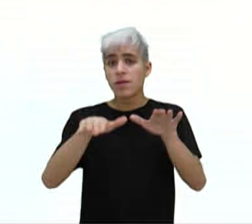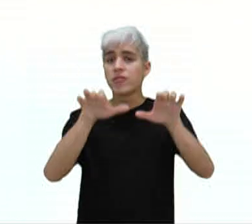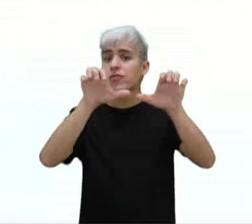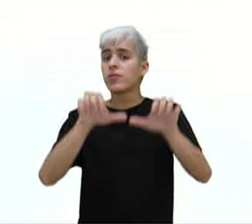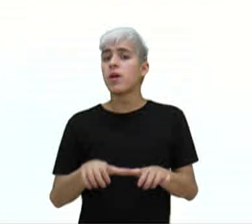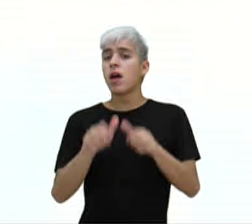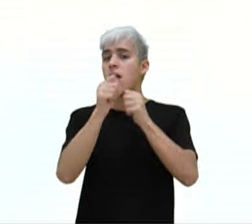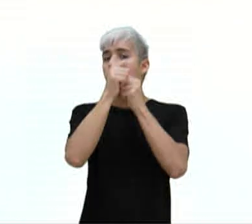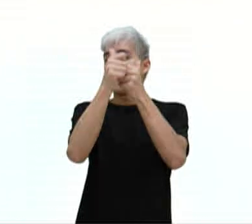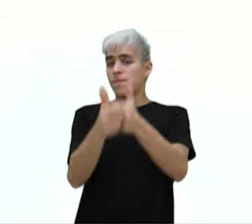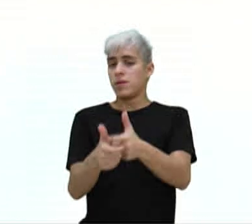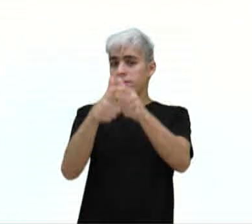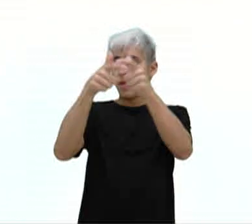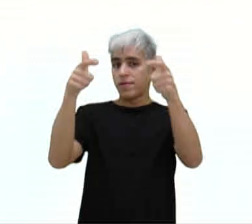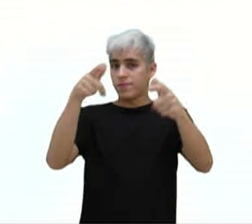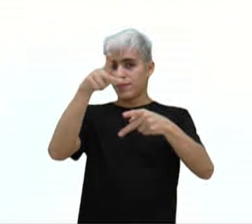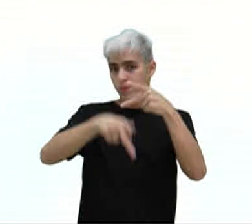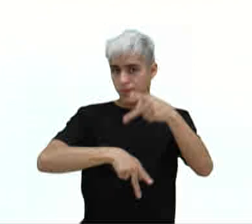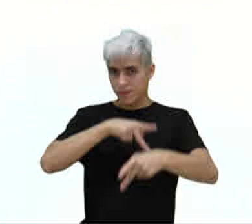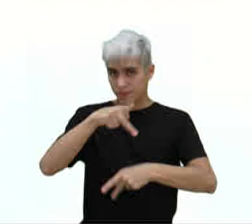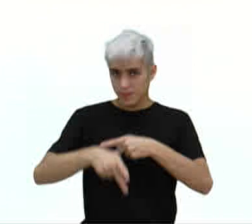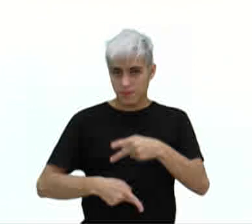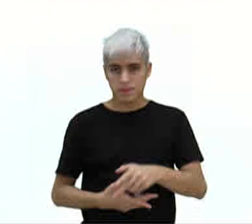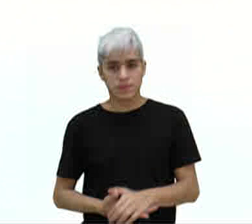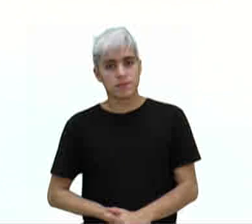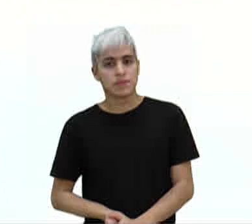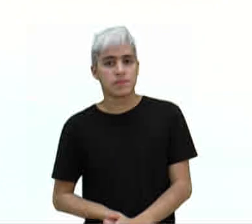acompanhar esse crescimento.